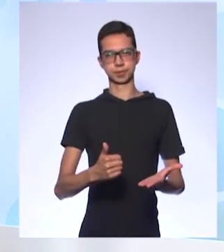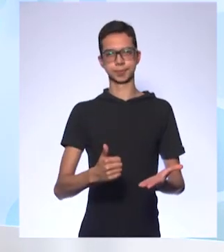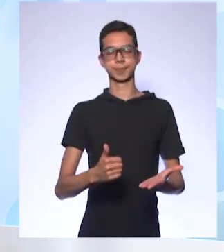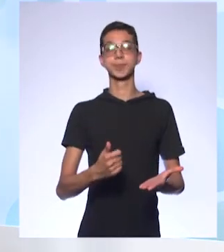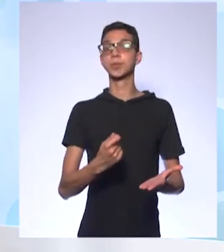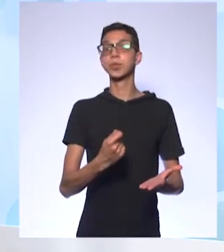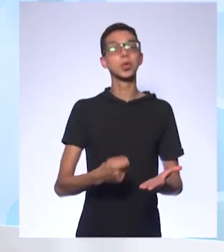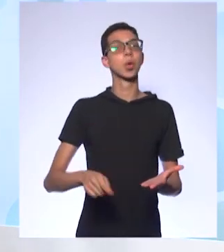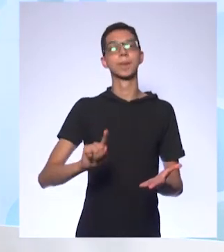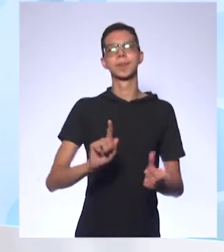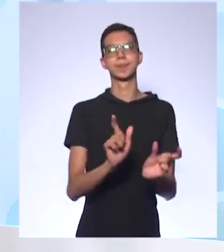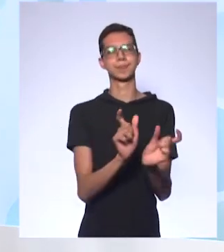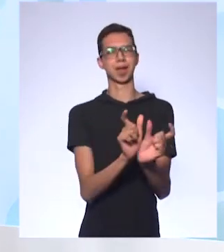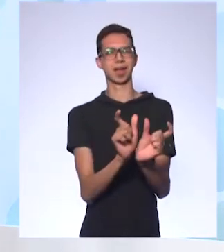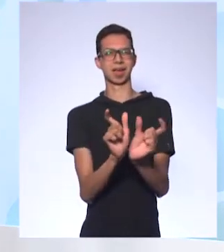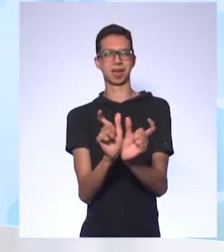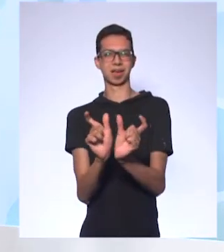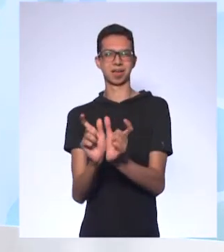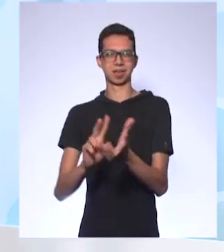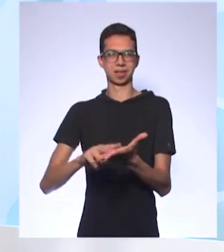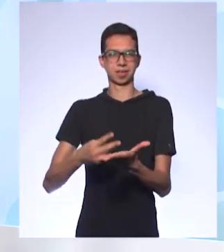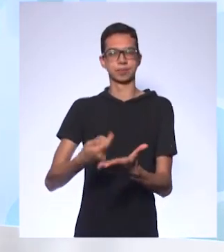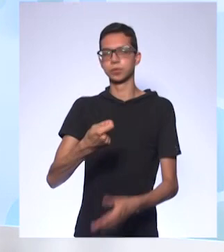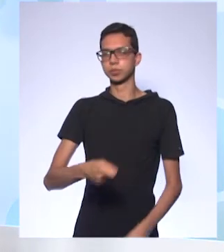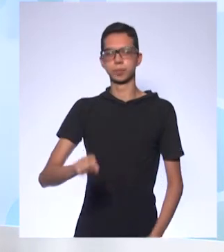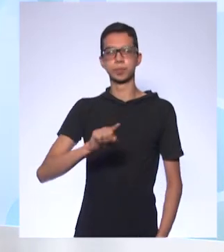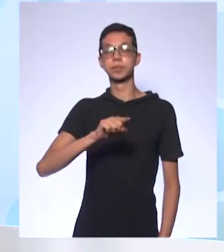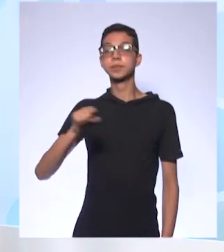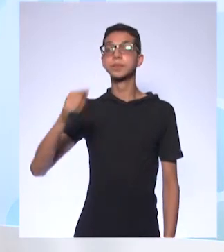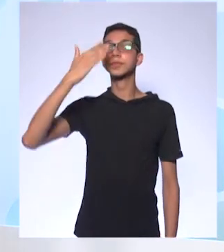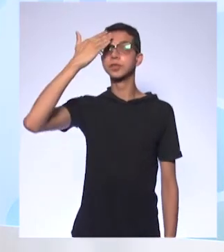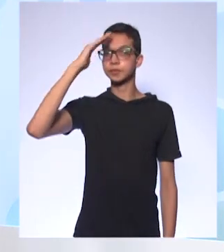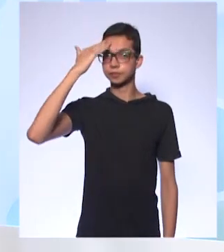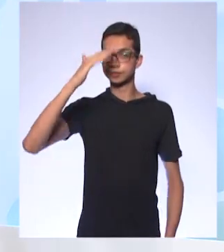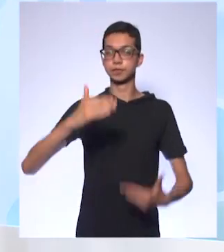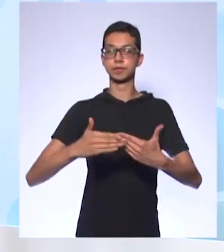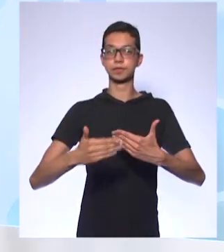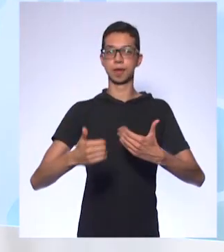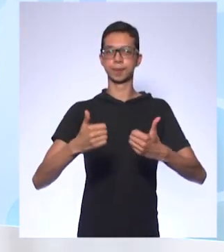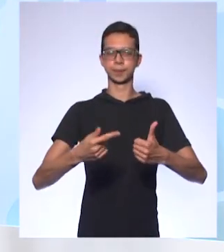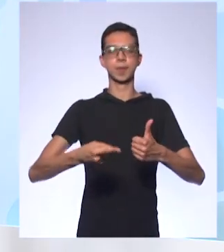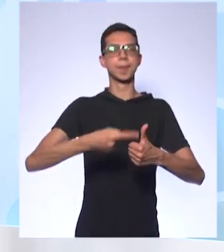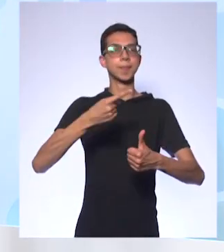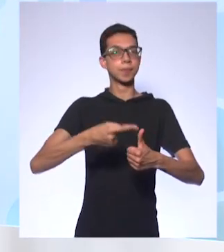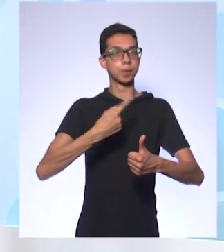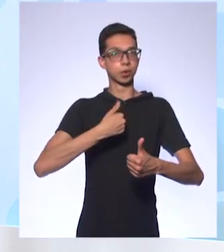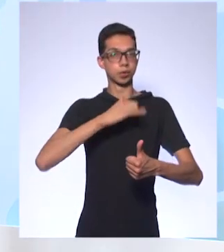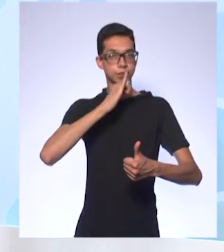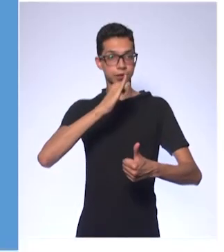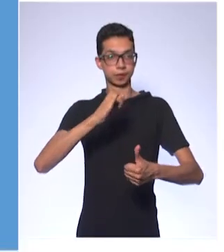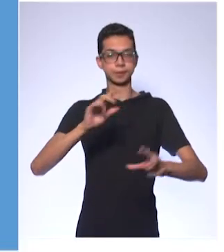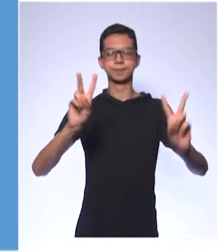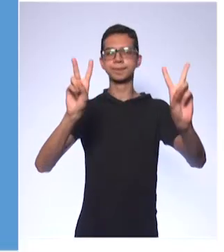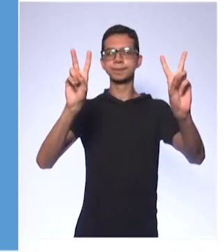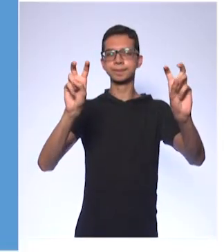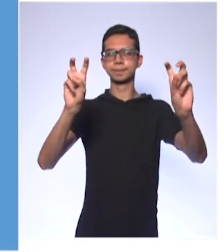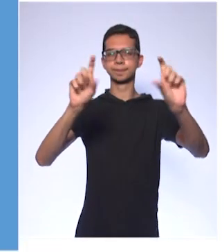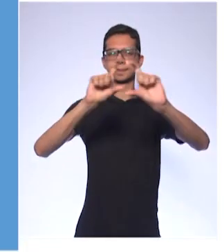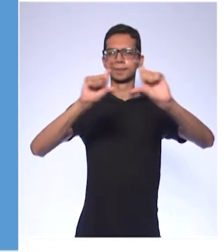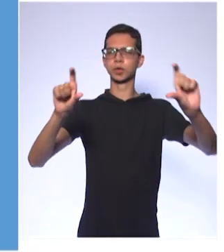traduzindo palavras, né? Vocês vão entender. Bom, primeiro, o título. Como é o